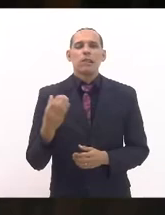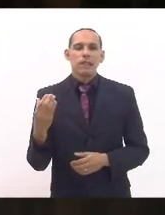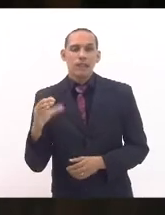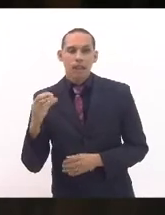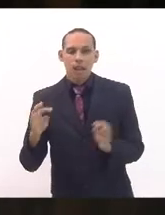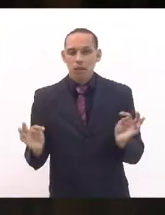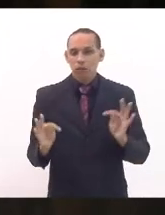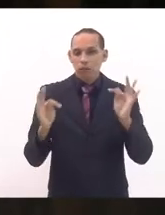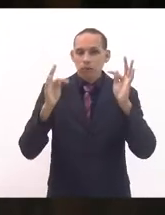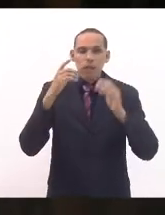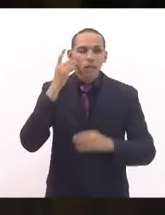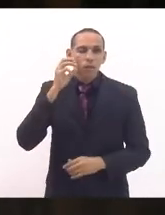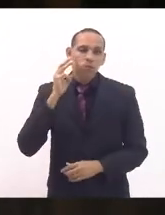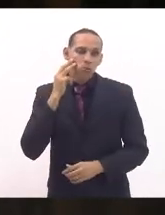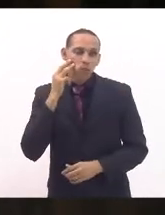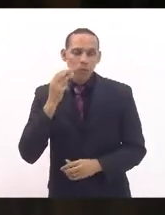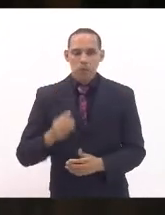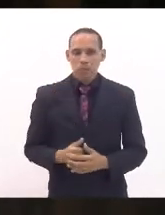deputado Valdec Carneiro.